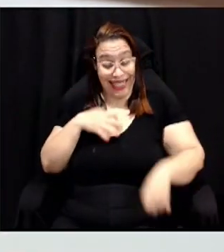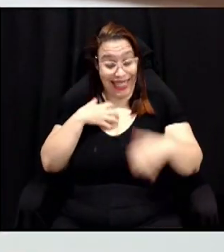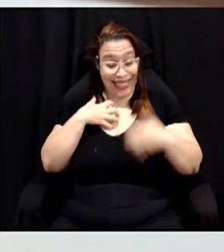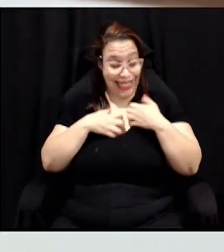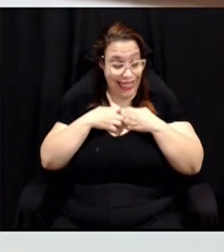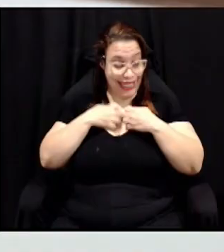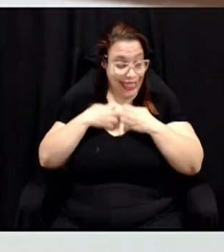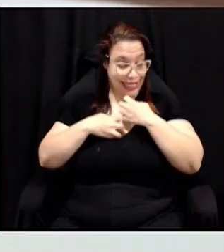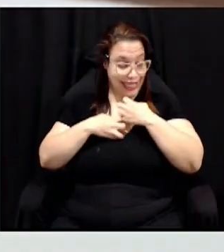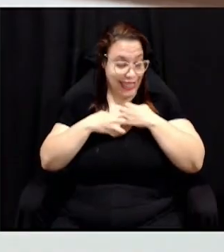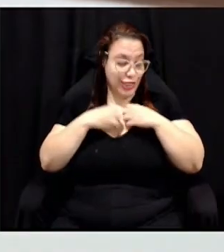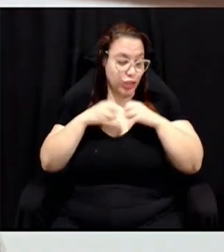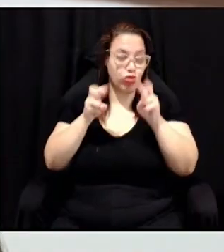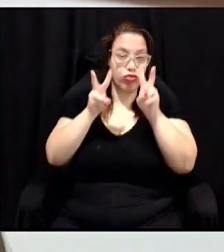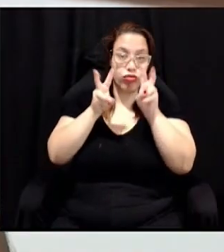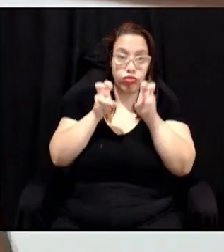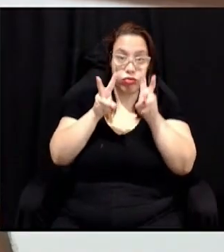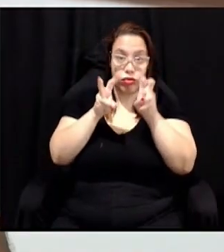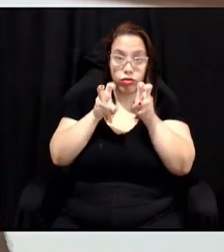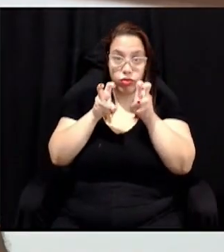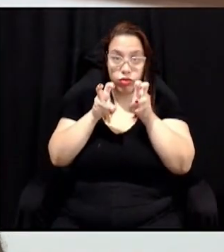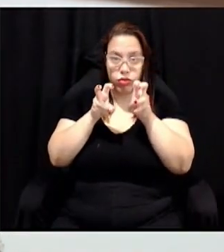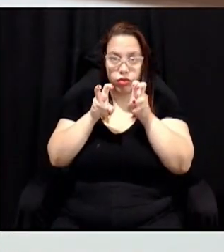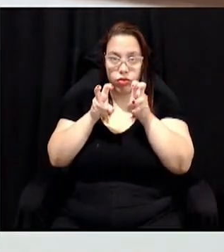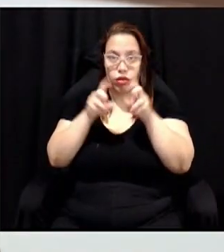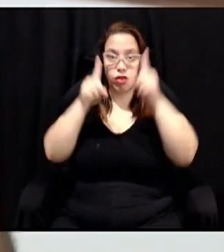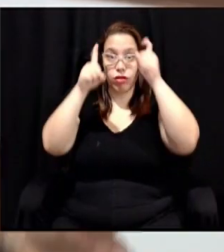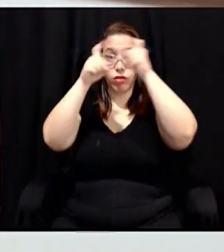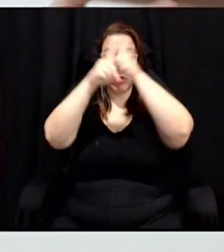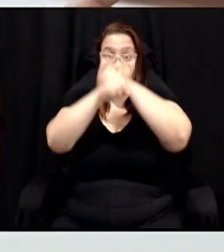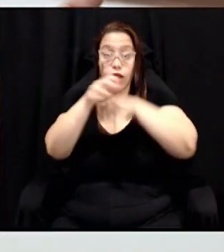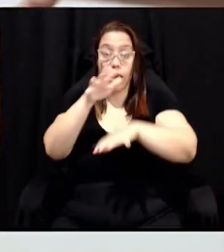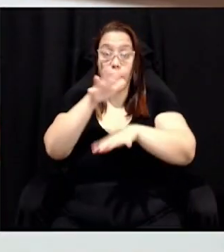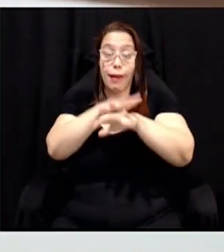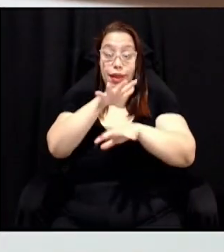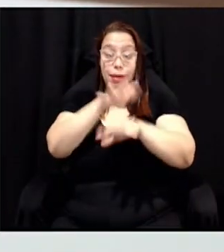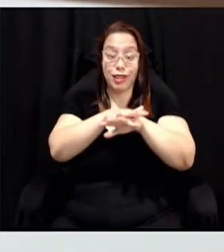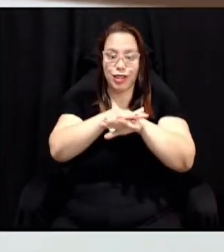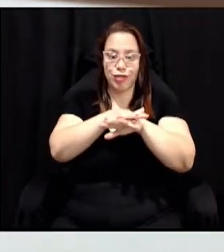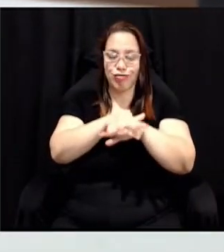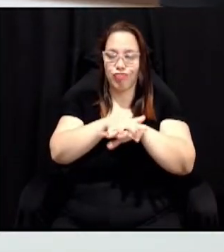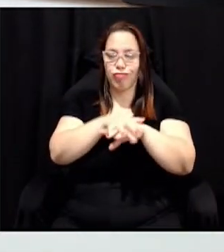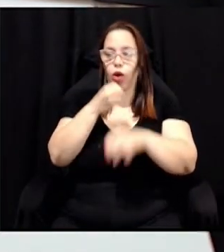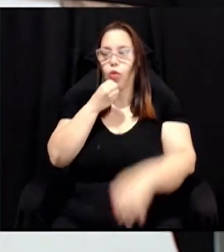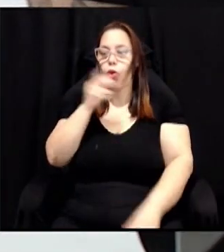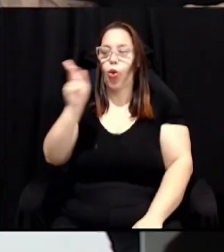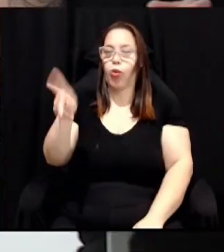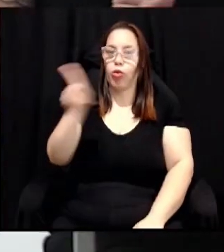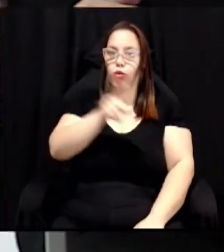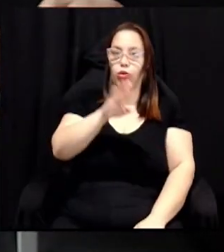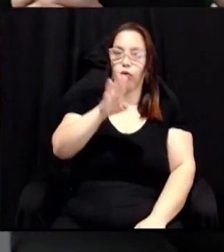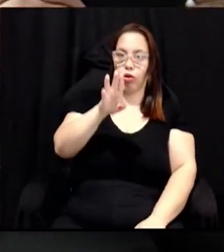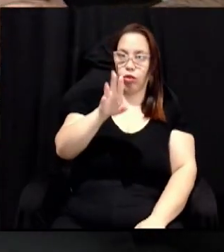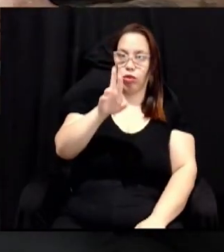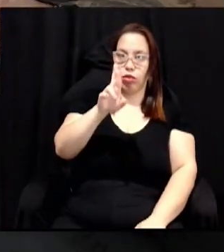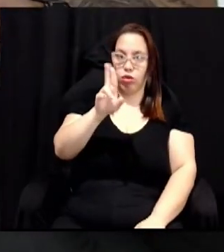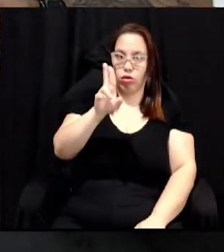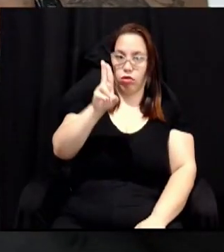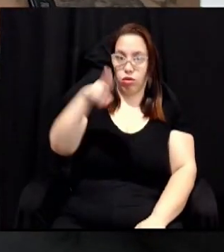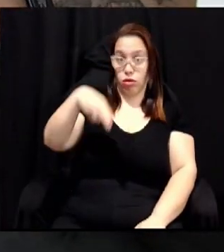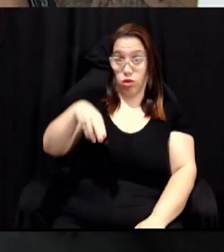vai falar sobre dificuldades em matemática com o professor Bruno, que é especialista no